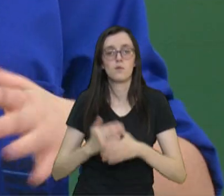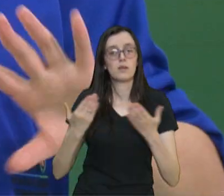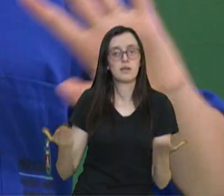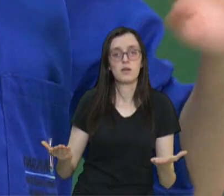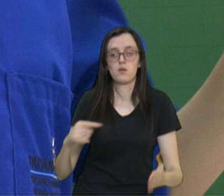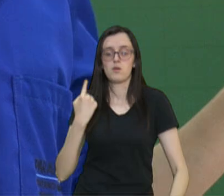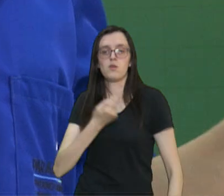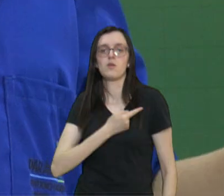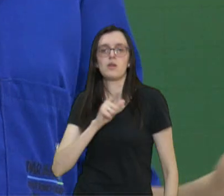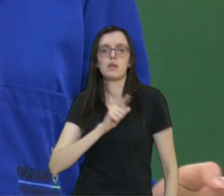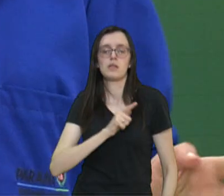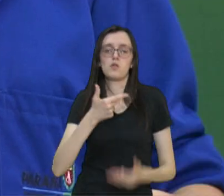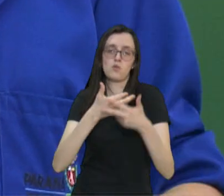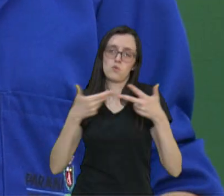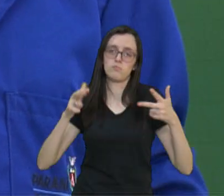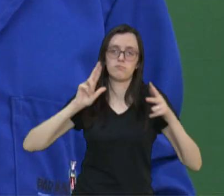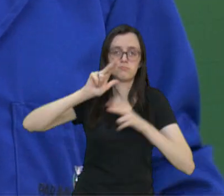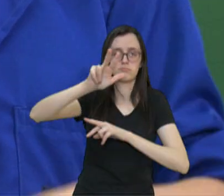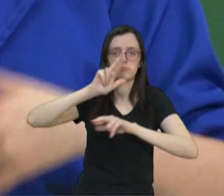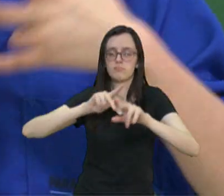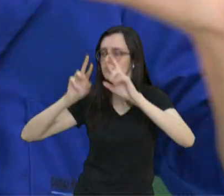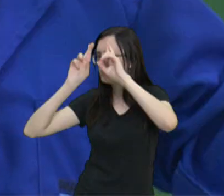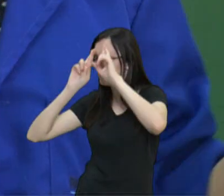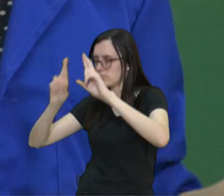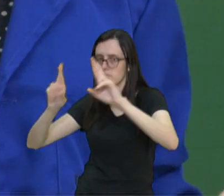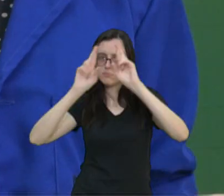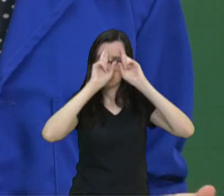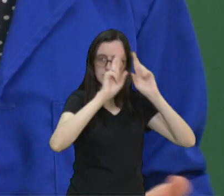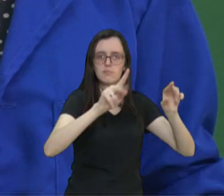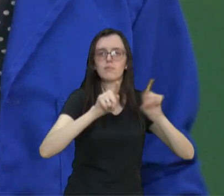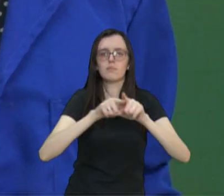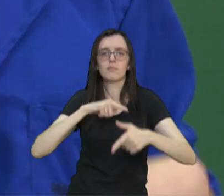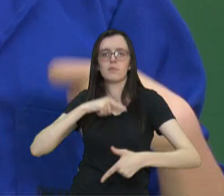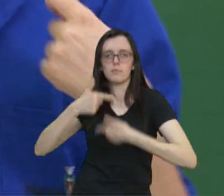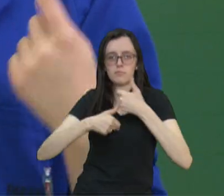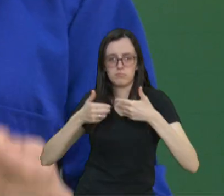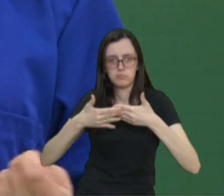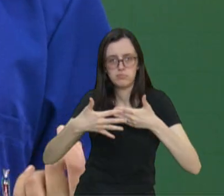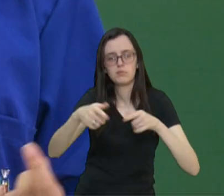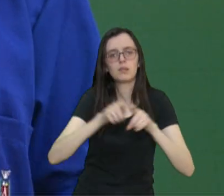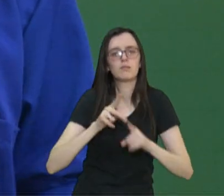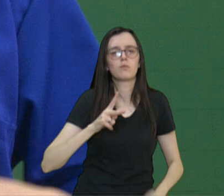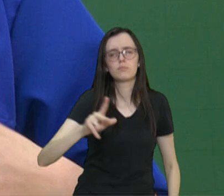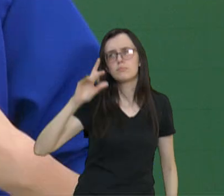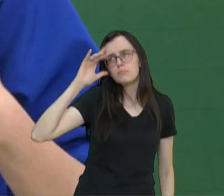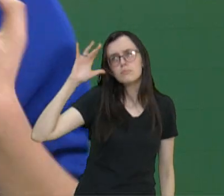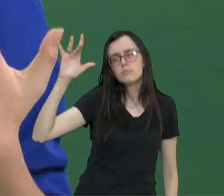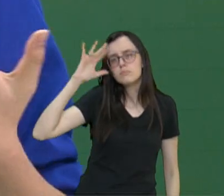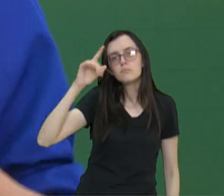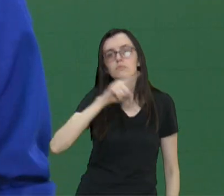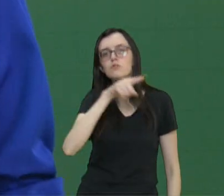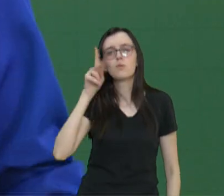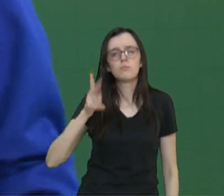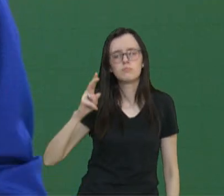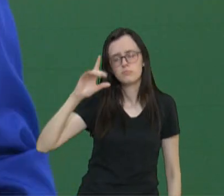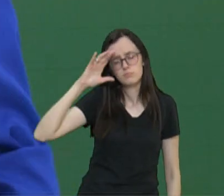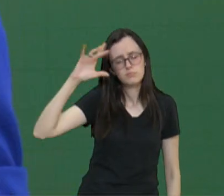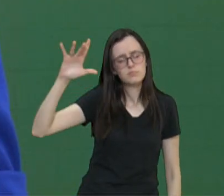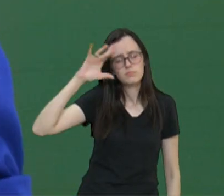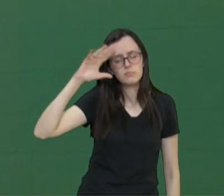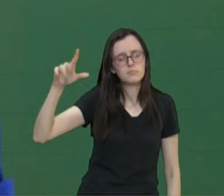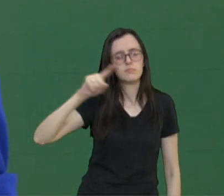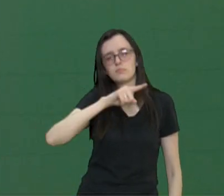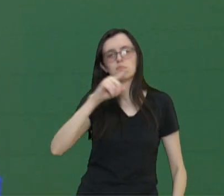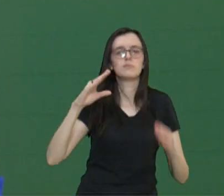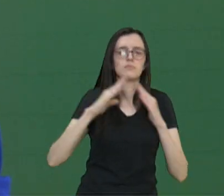Então, temos coisas diferentes para respeitar e para trabalhar e para continuar refletindo. Então, vocês continuem refletindo aí na